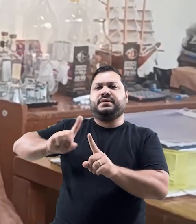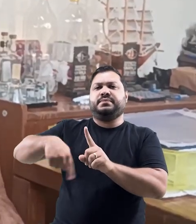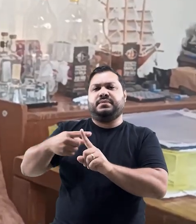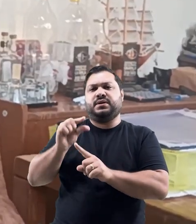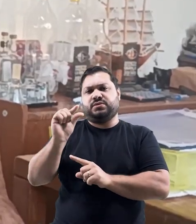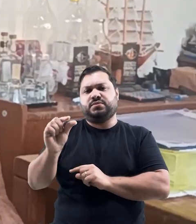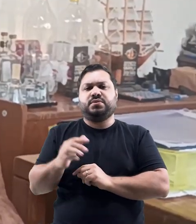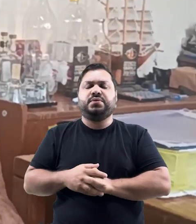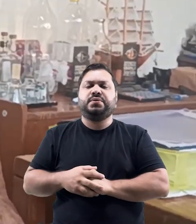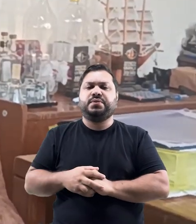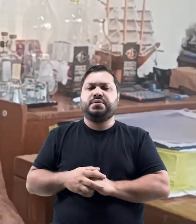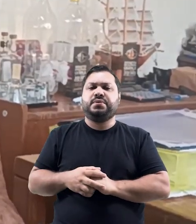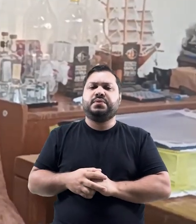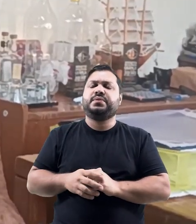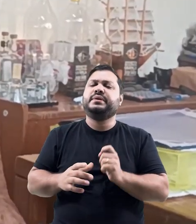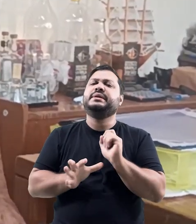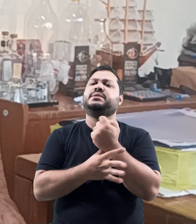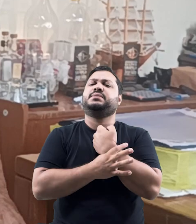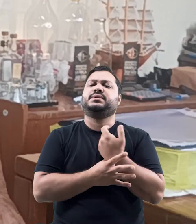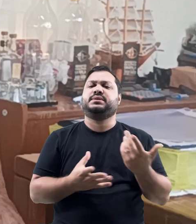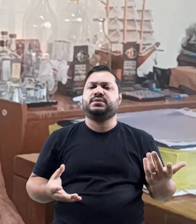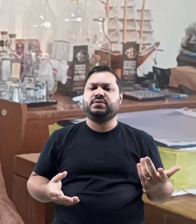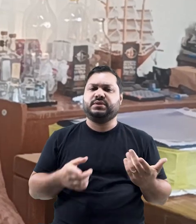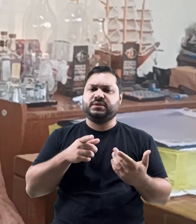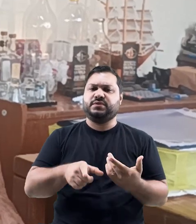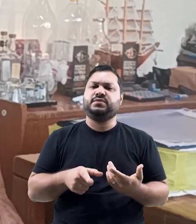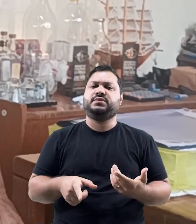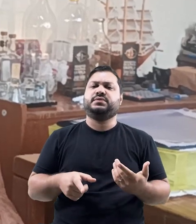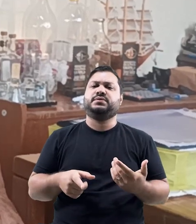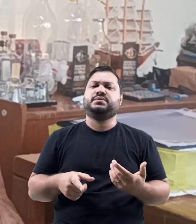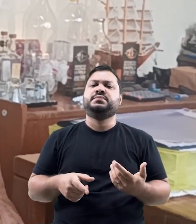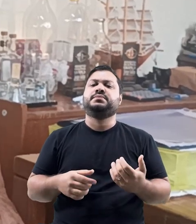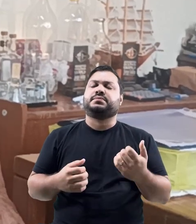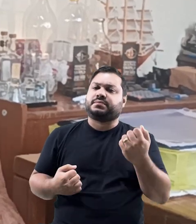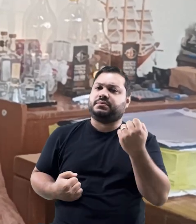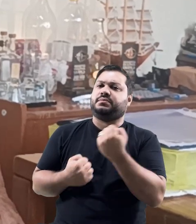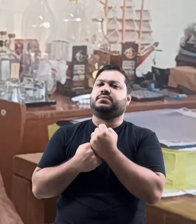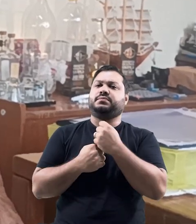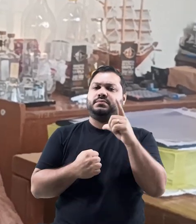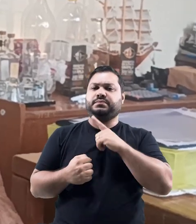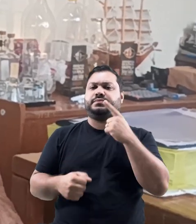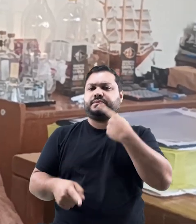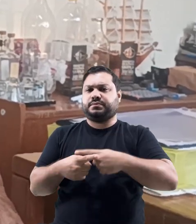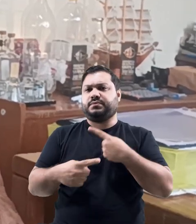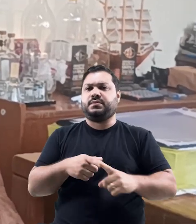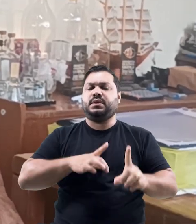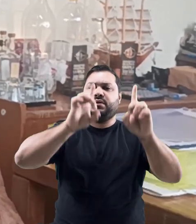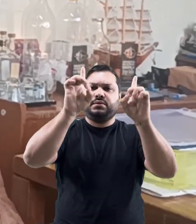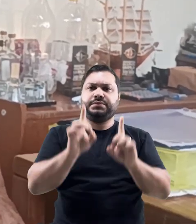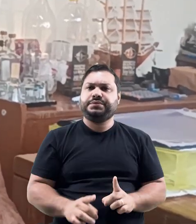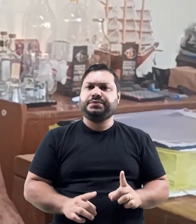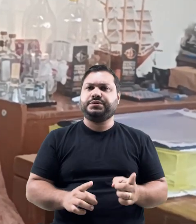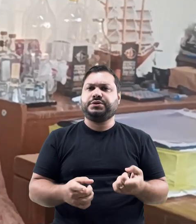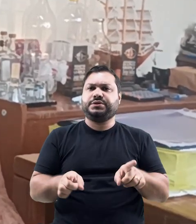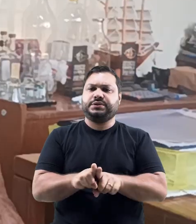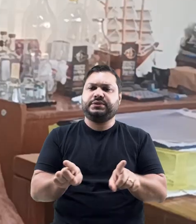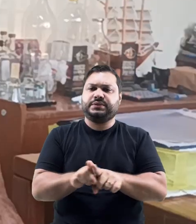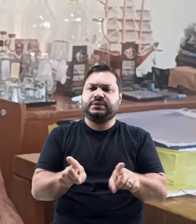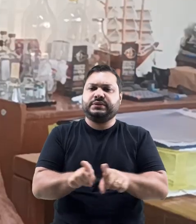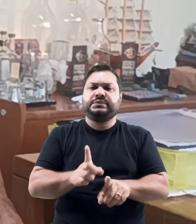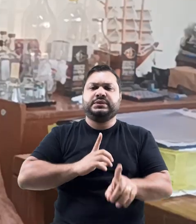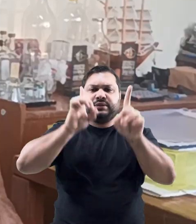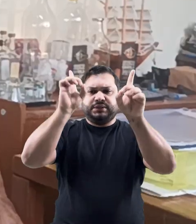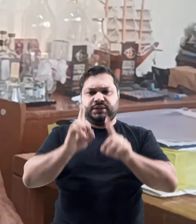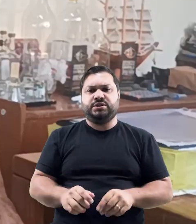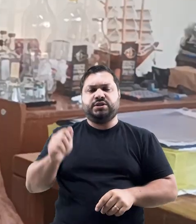né? E uma segurança, né? Você acaba sendo um pouco respaldado por ter aquele direito e também por